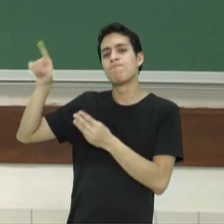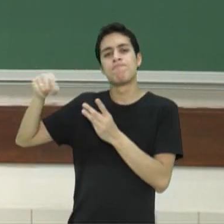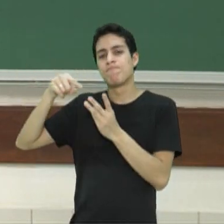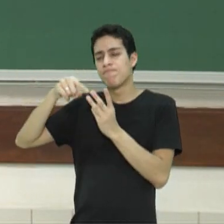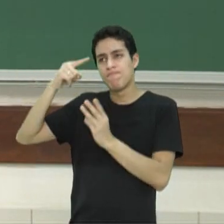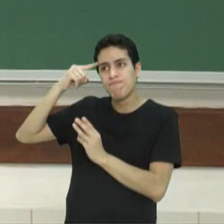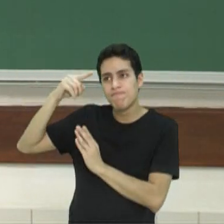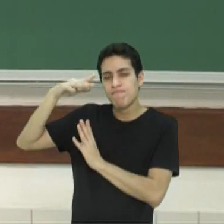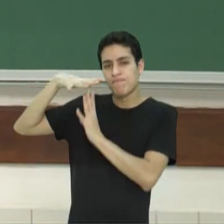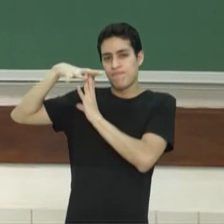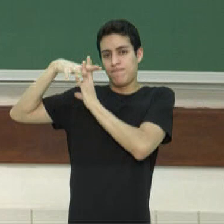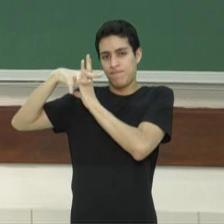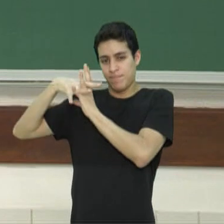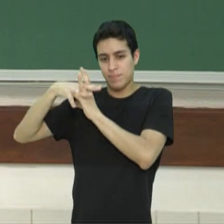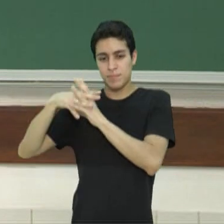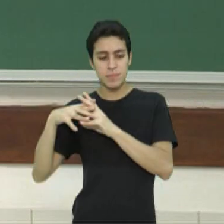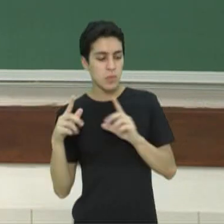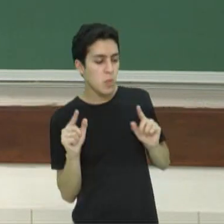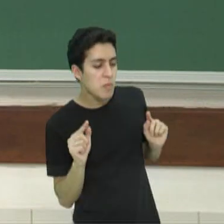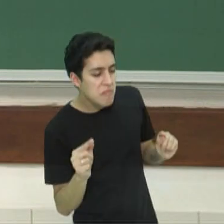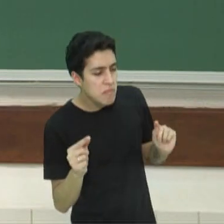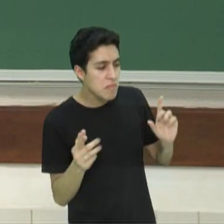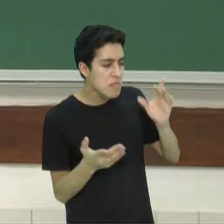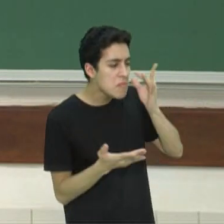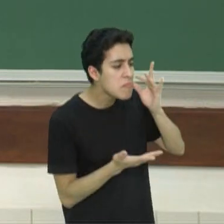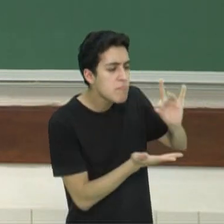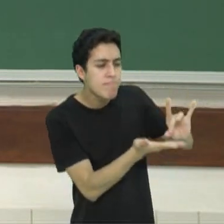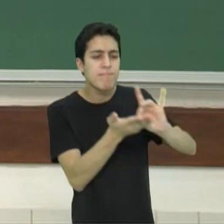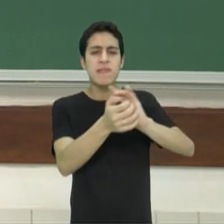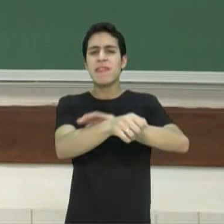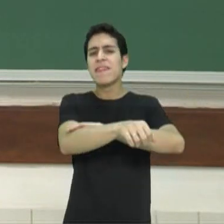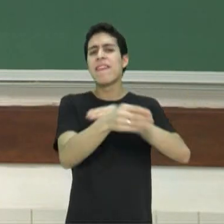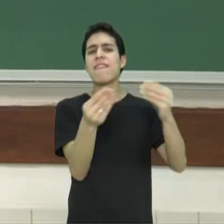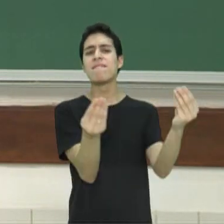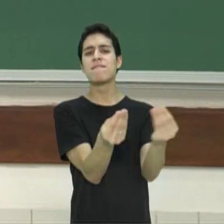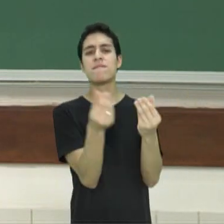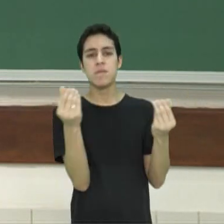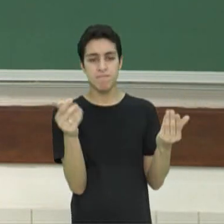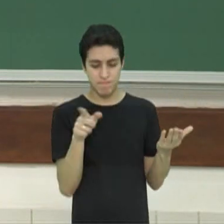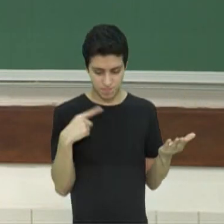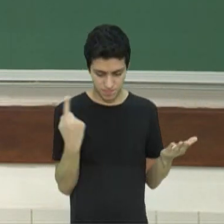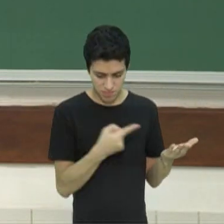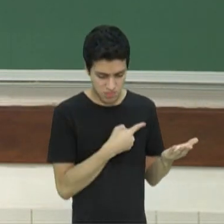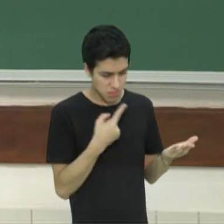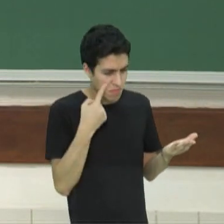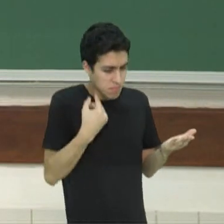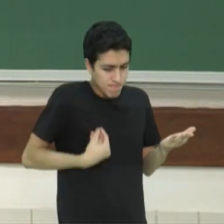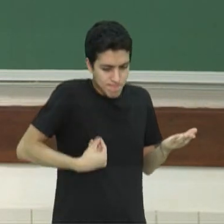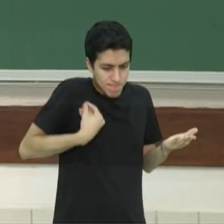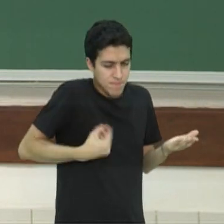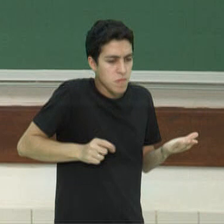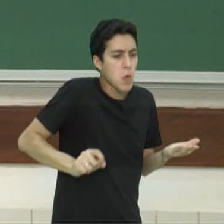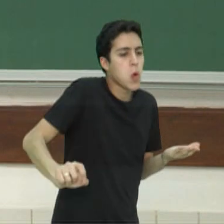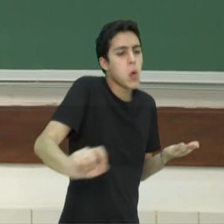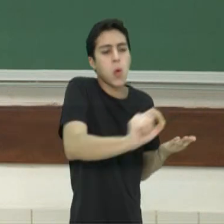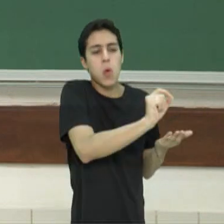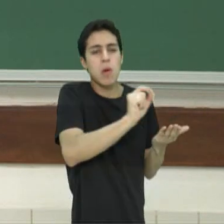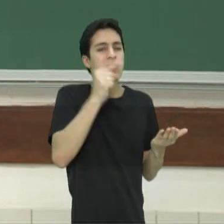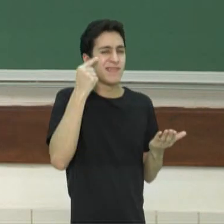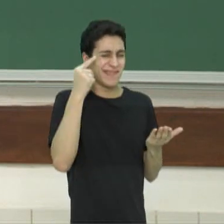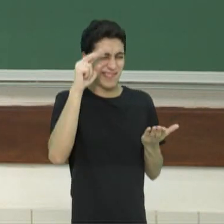mundo além do sensível, e o mundo dito sensível. Esse mundo aqui que nós vivemos o nosso dia a